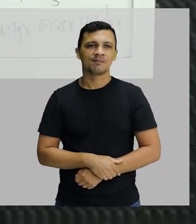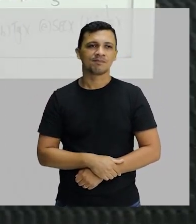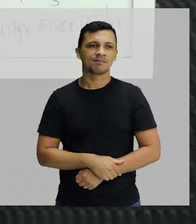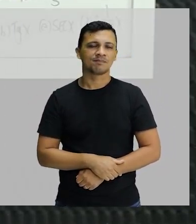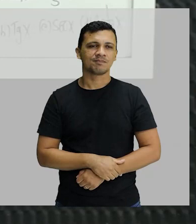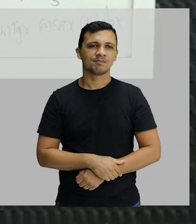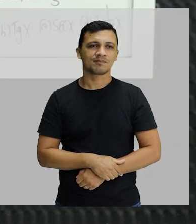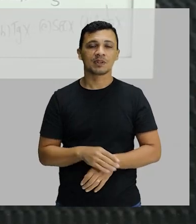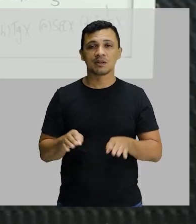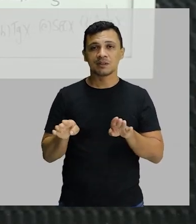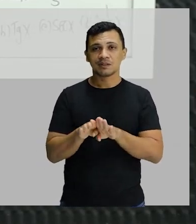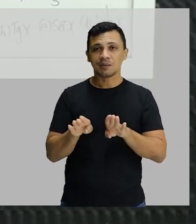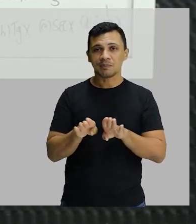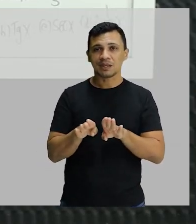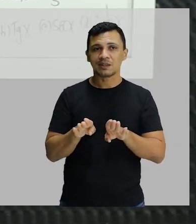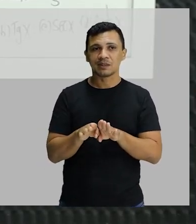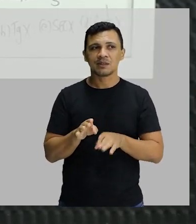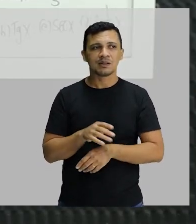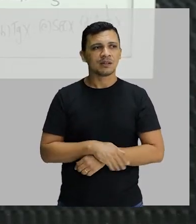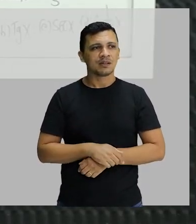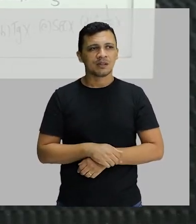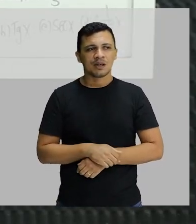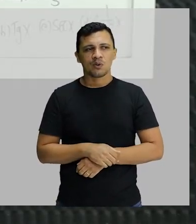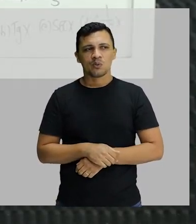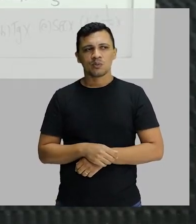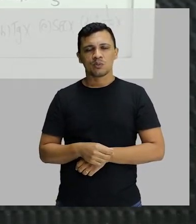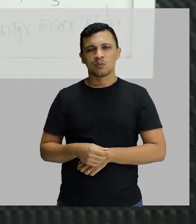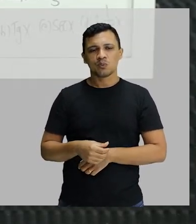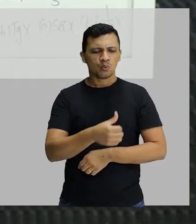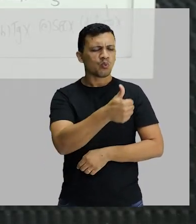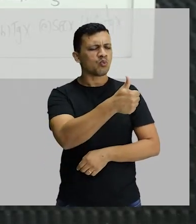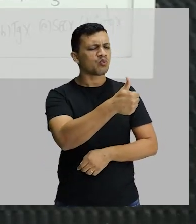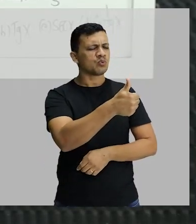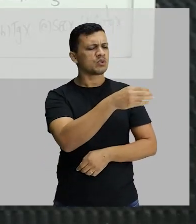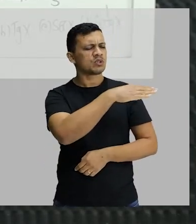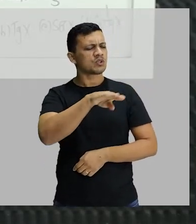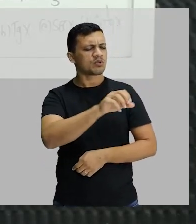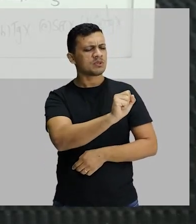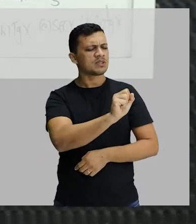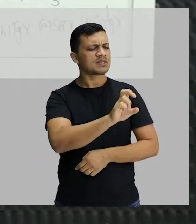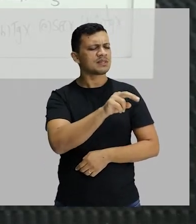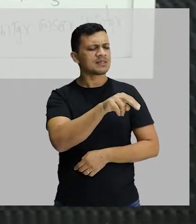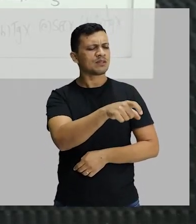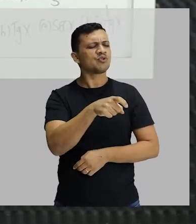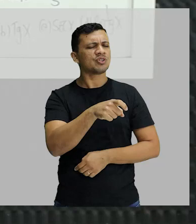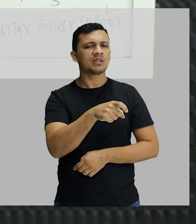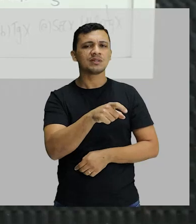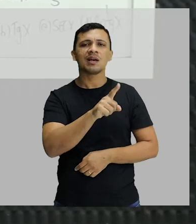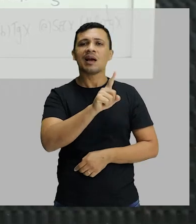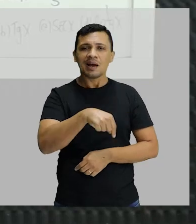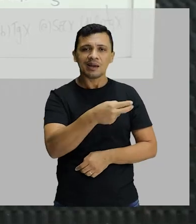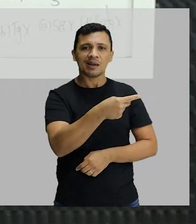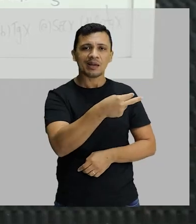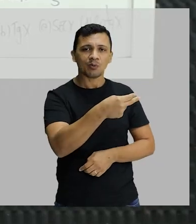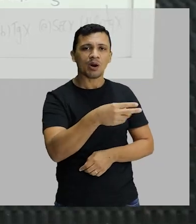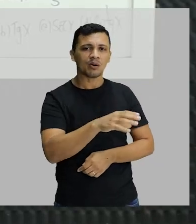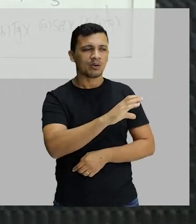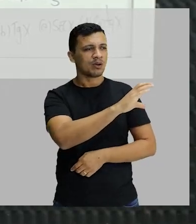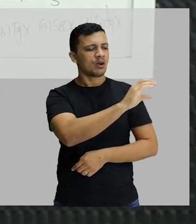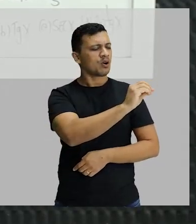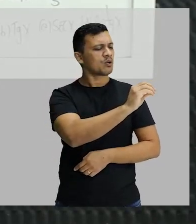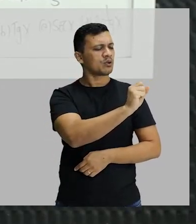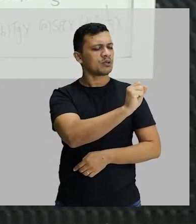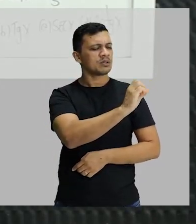E nós sabemos, galera, quem é 1 sobre seno de x? Ó? 1 sobre seno de x é a cossecante de x.